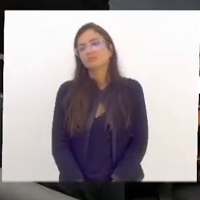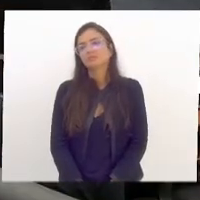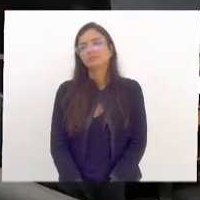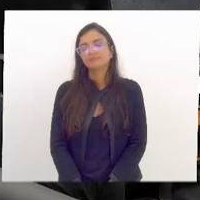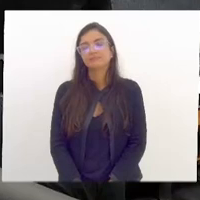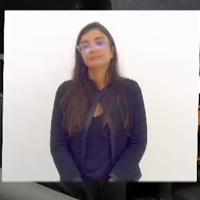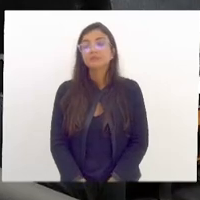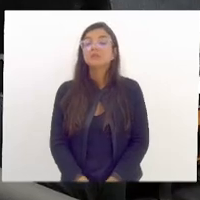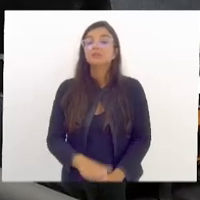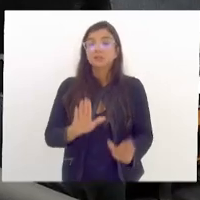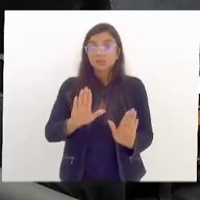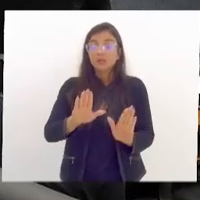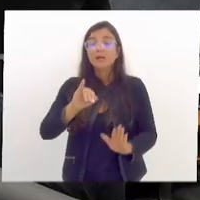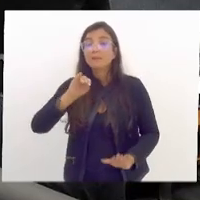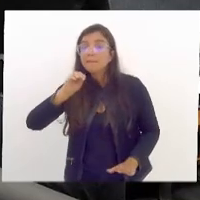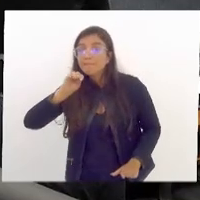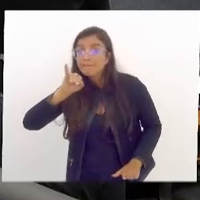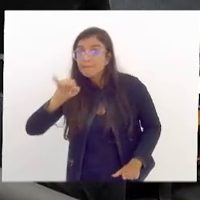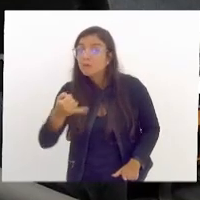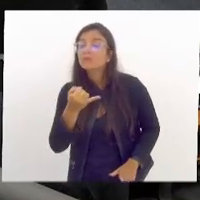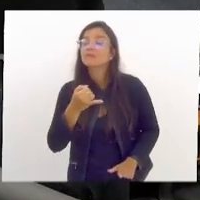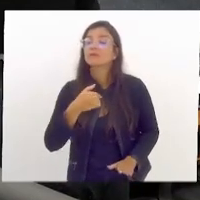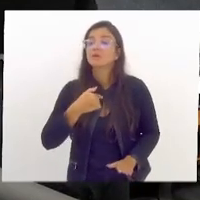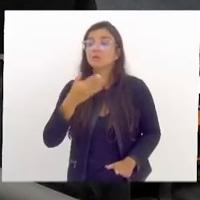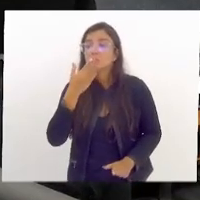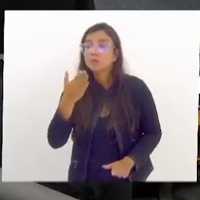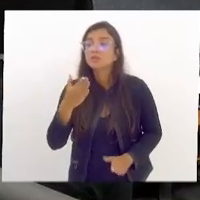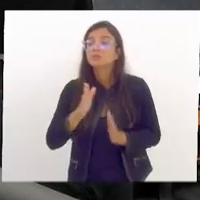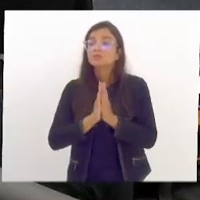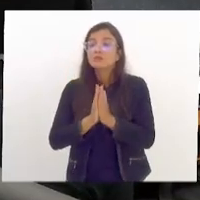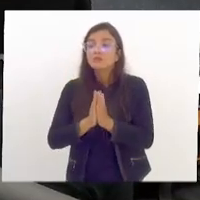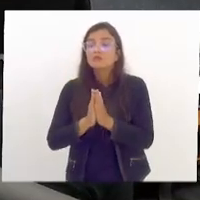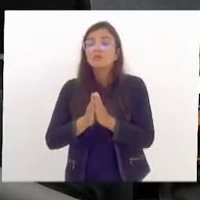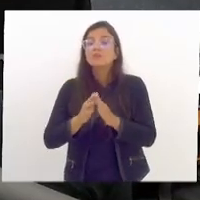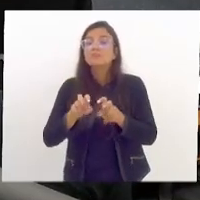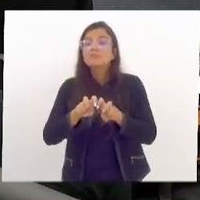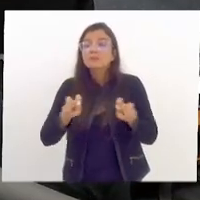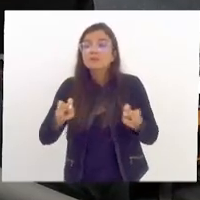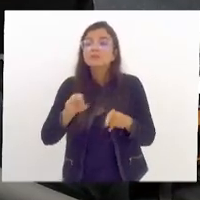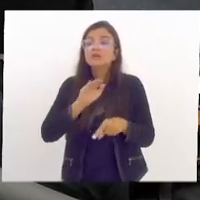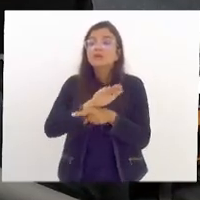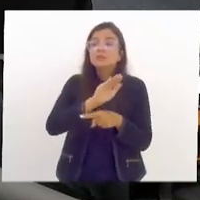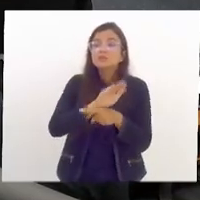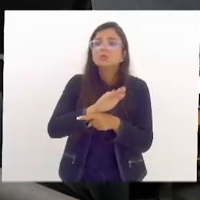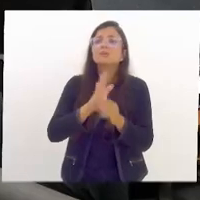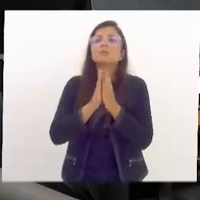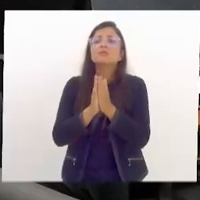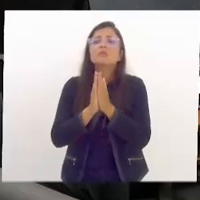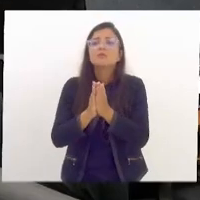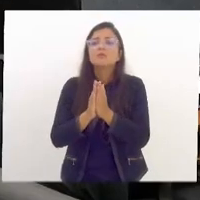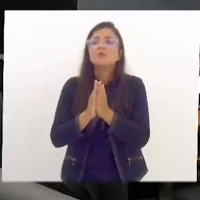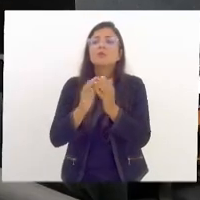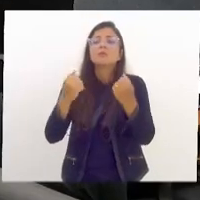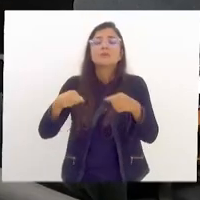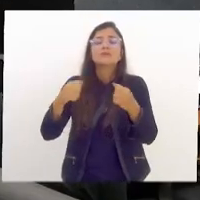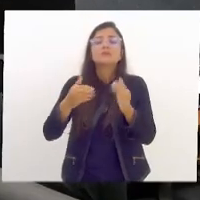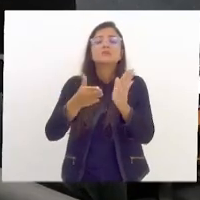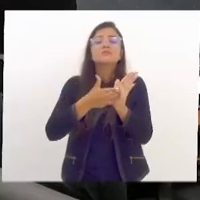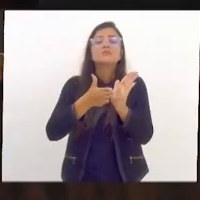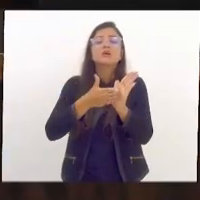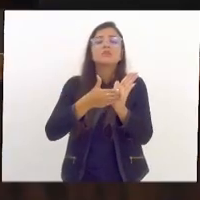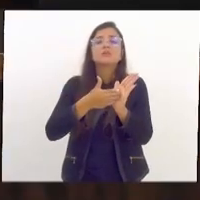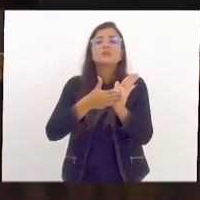Aproveitando para pedir à mesa, à assessoria da mesa, que traga para a pauta os